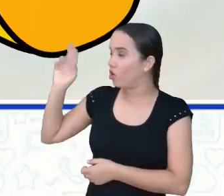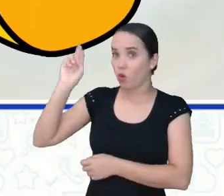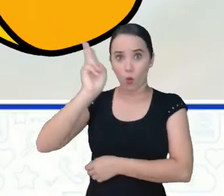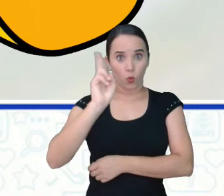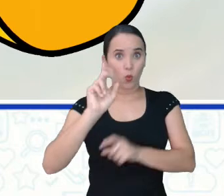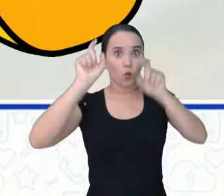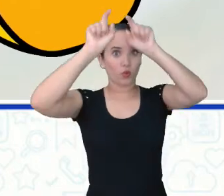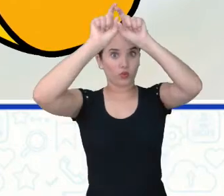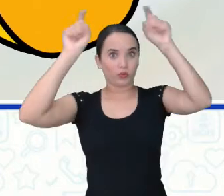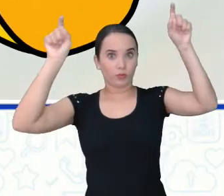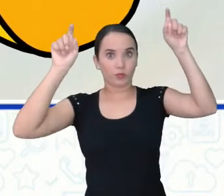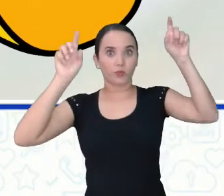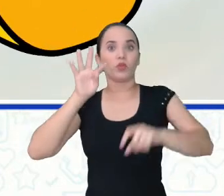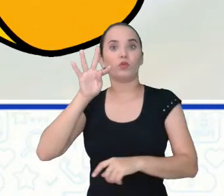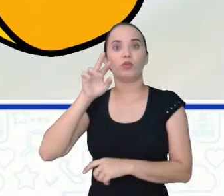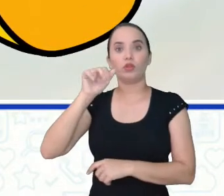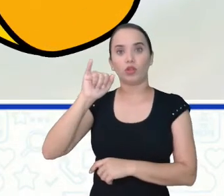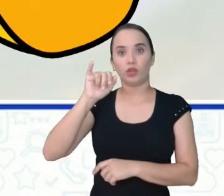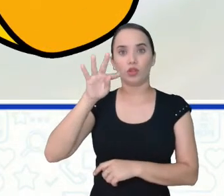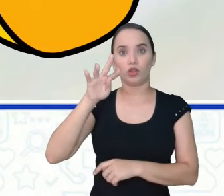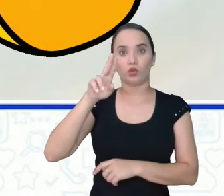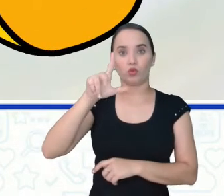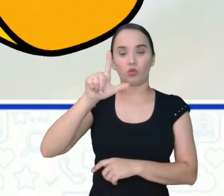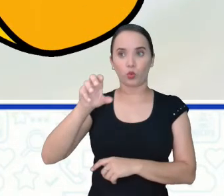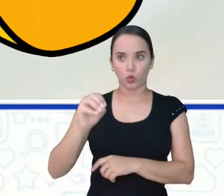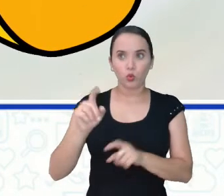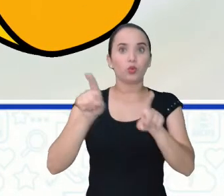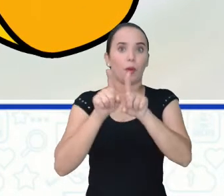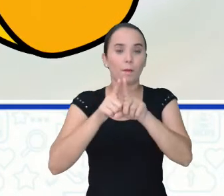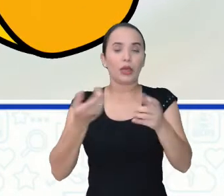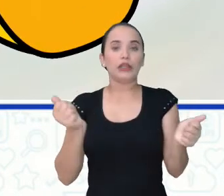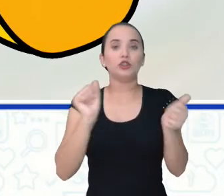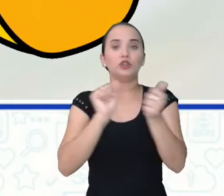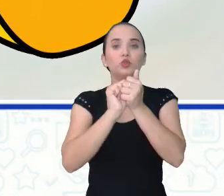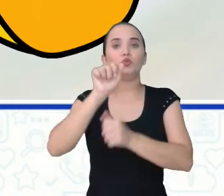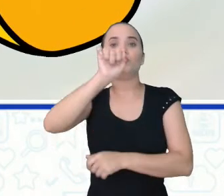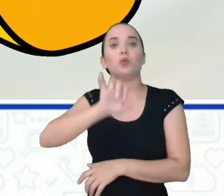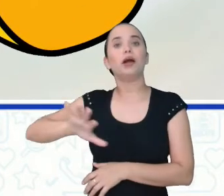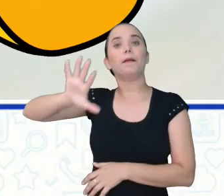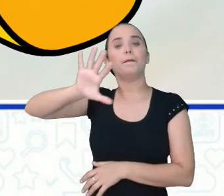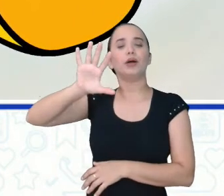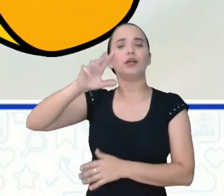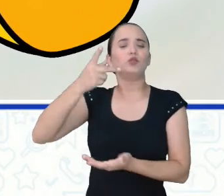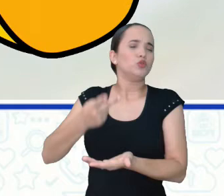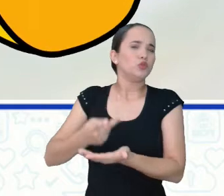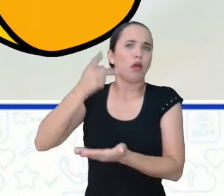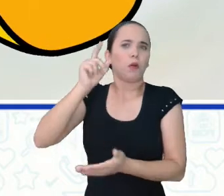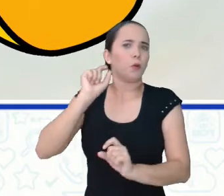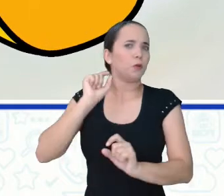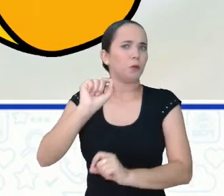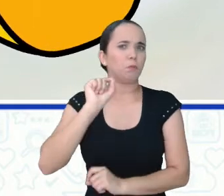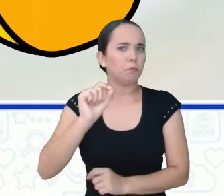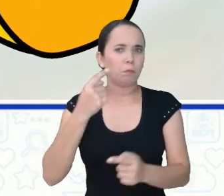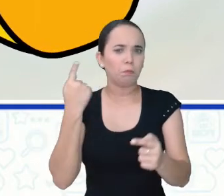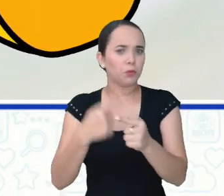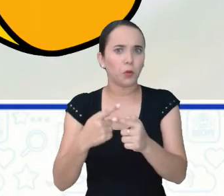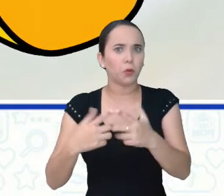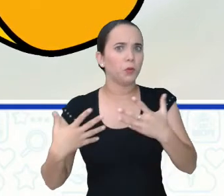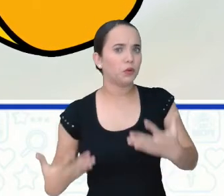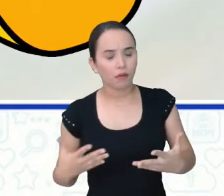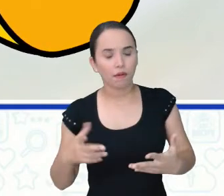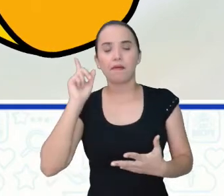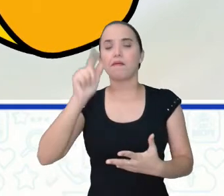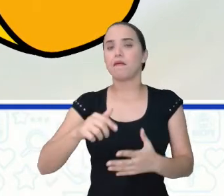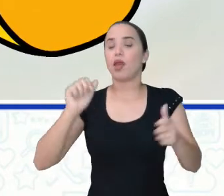chama atenção e também a gente tem uma foto. Isso acontece para reforçar a notícia. Então, a notícia